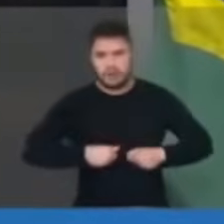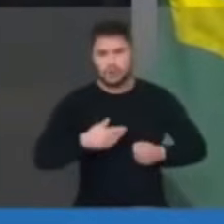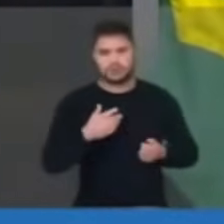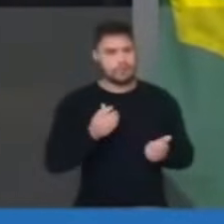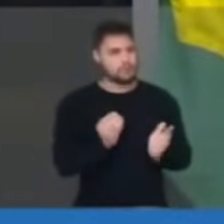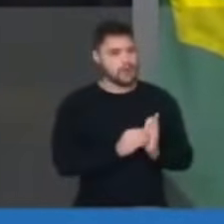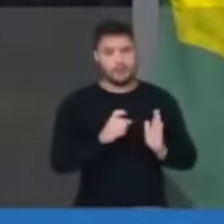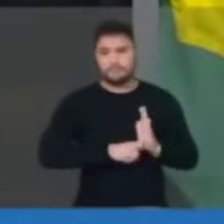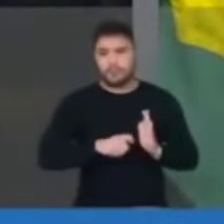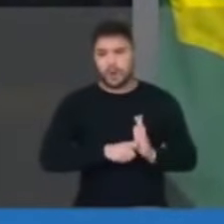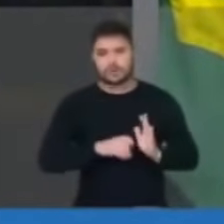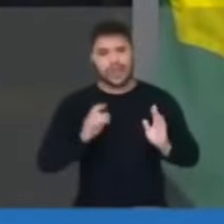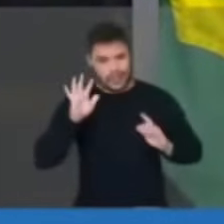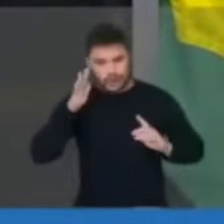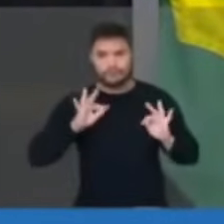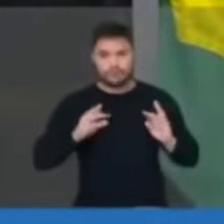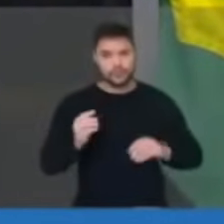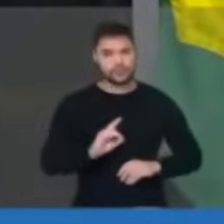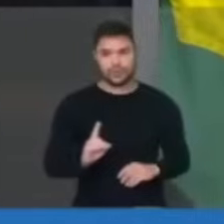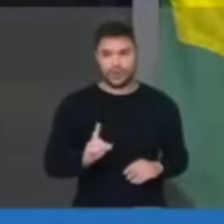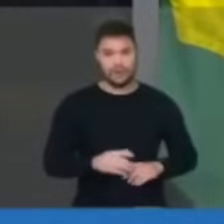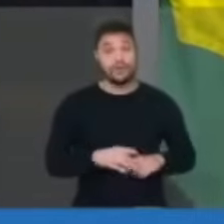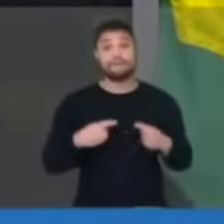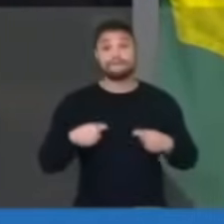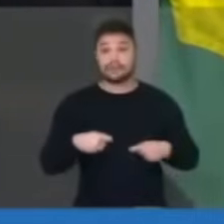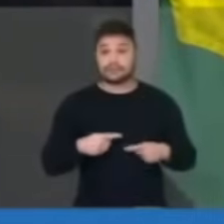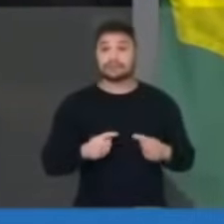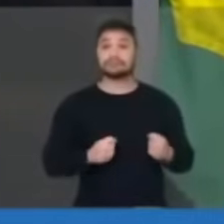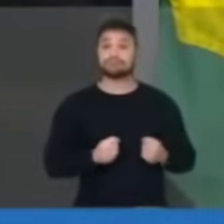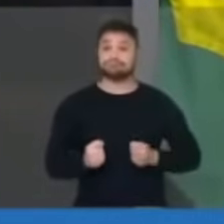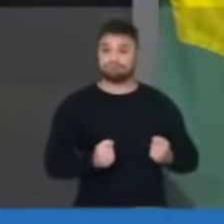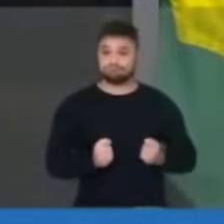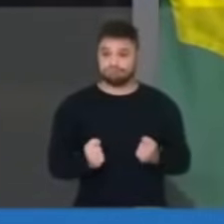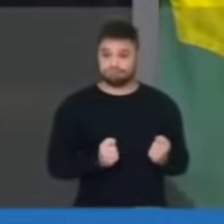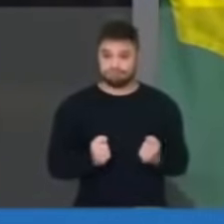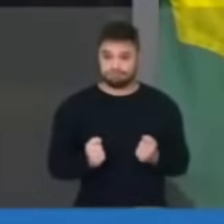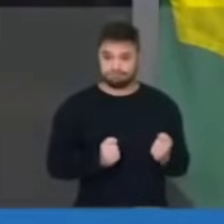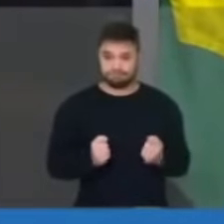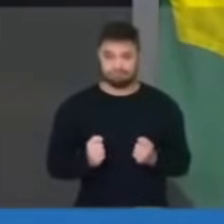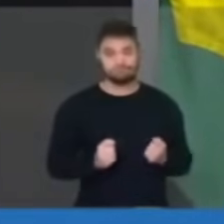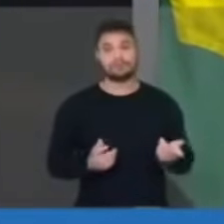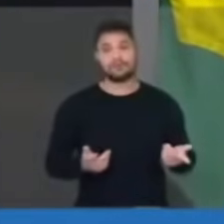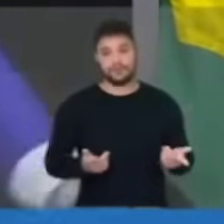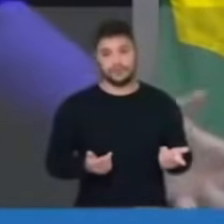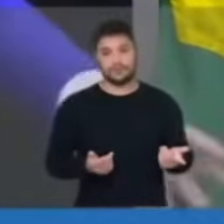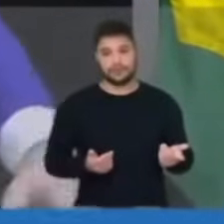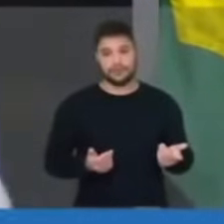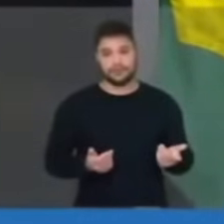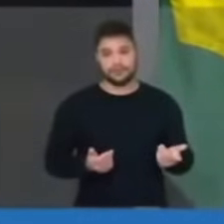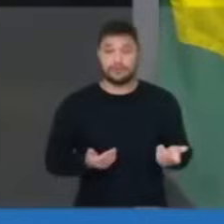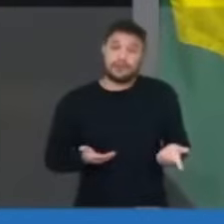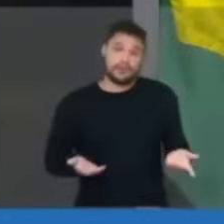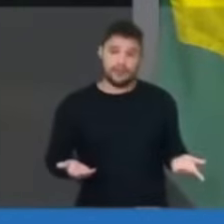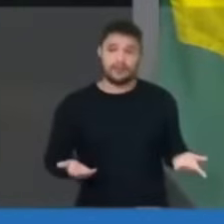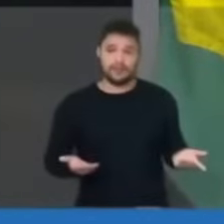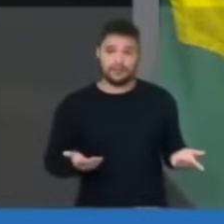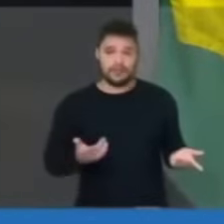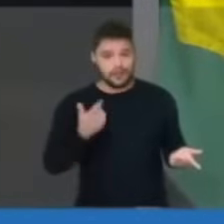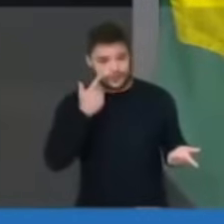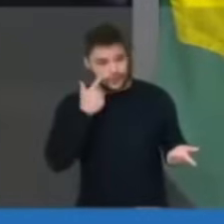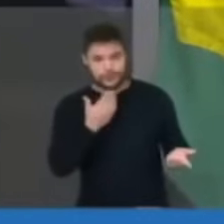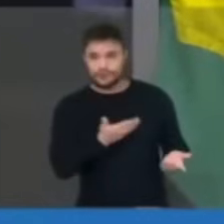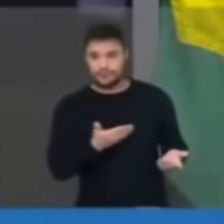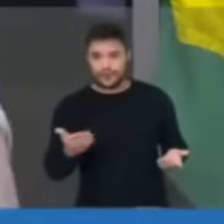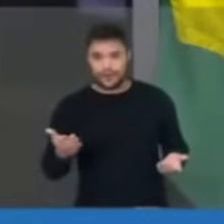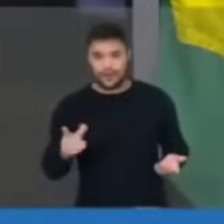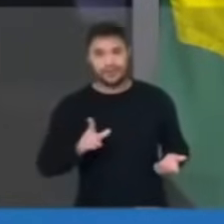que nós vamos resolver o problema. É cortando gastos desnecessários. E aí a gente vê que tem